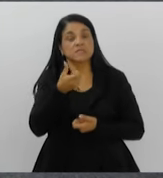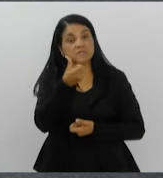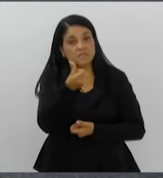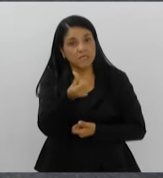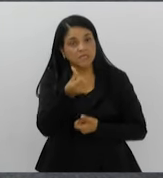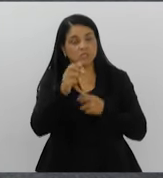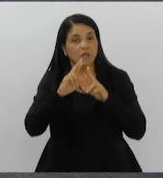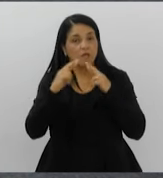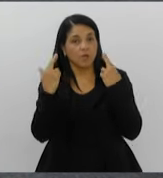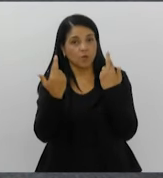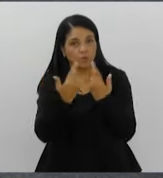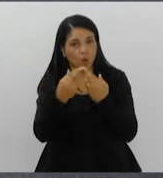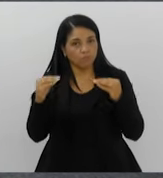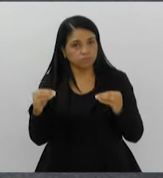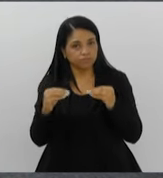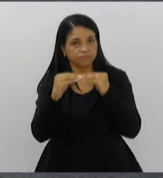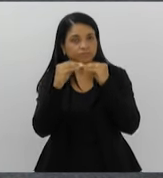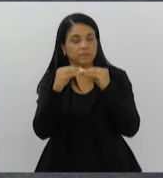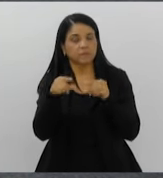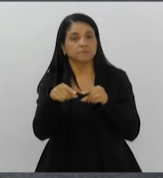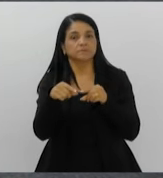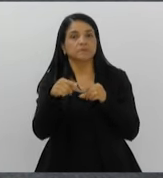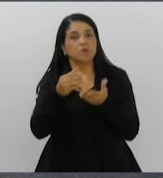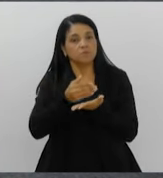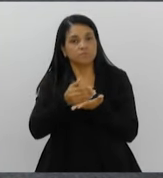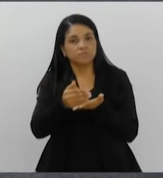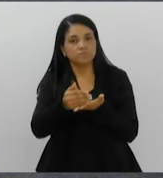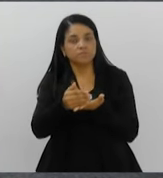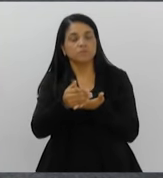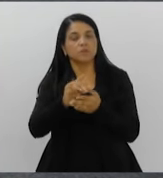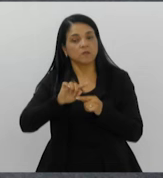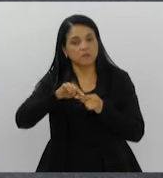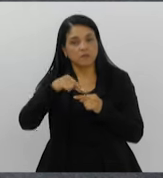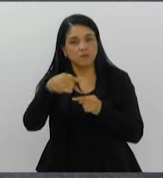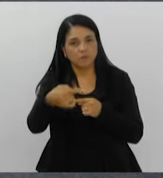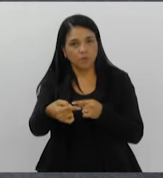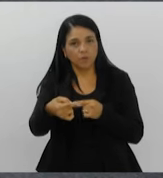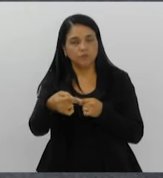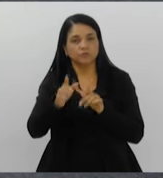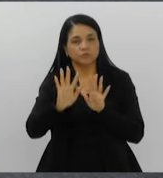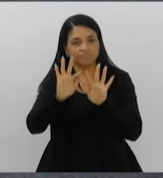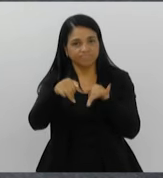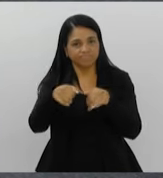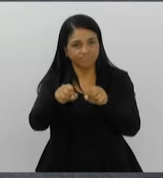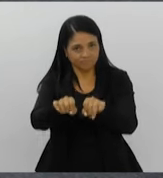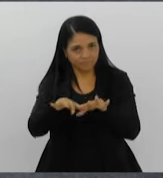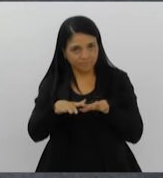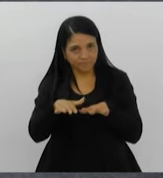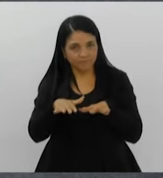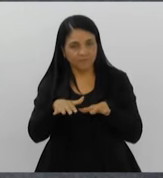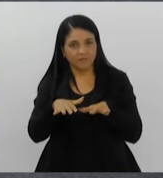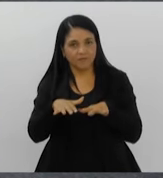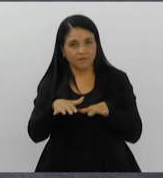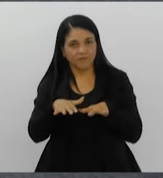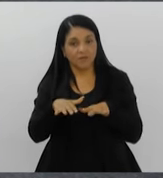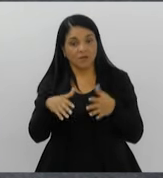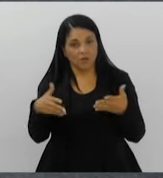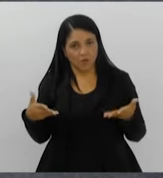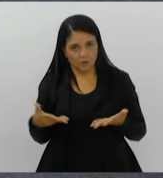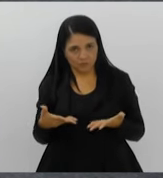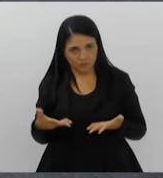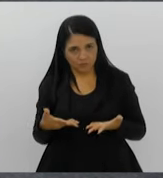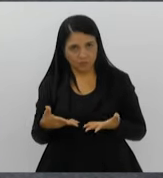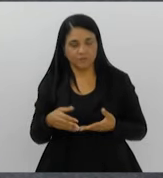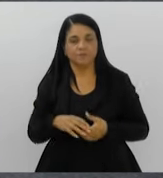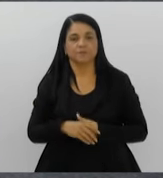reunião extraordinária, que será iniciada logo após o término da sessão plenária desta